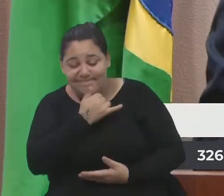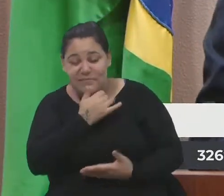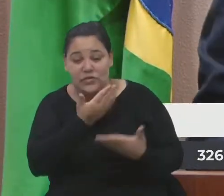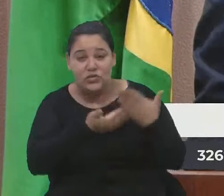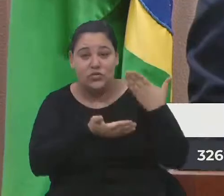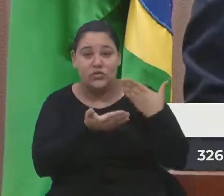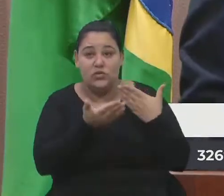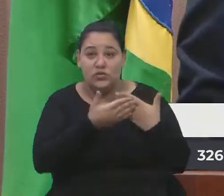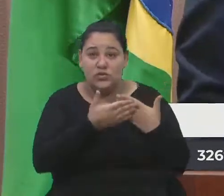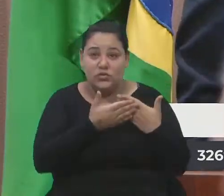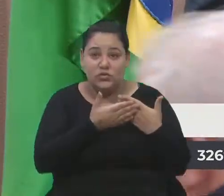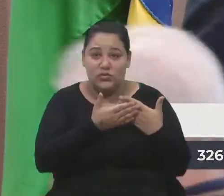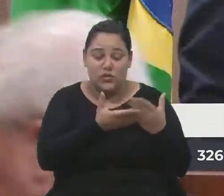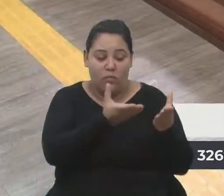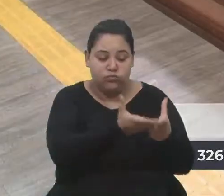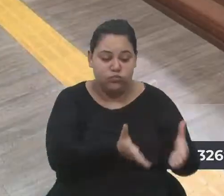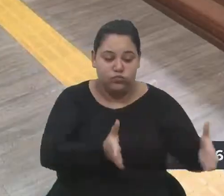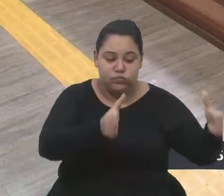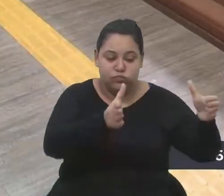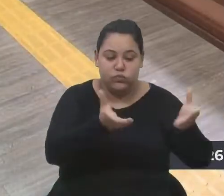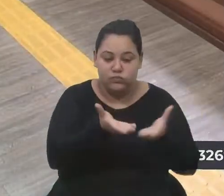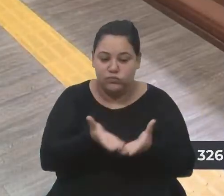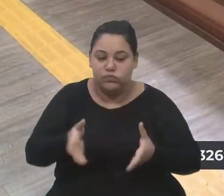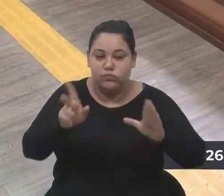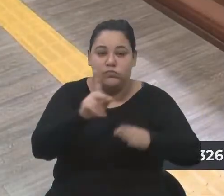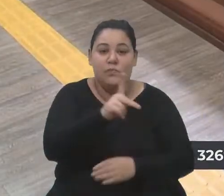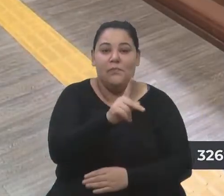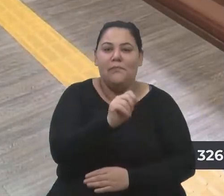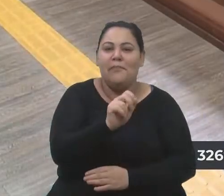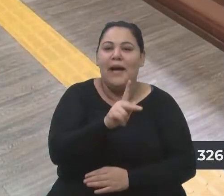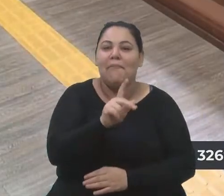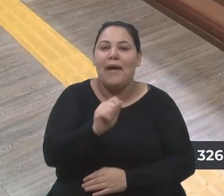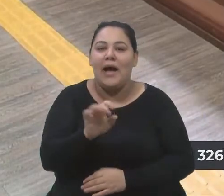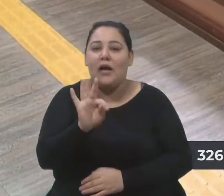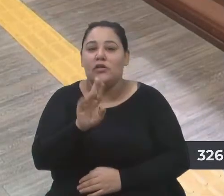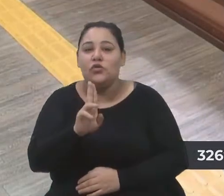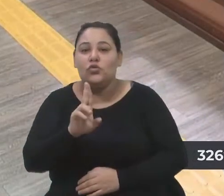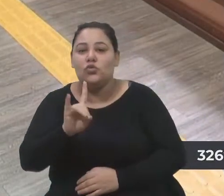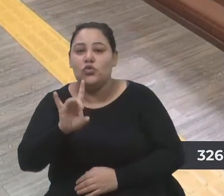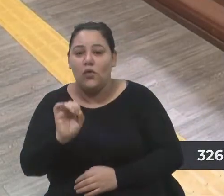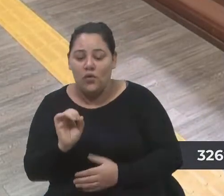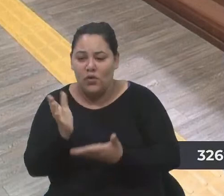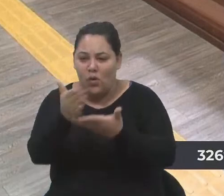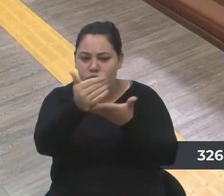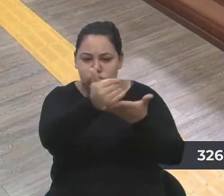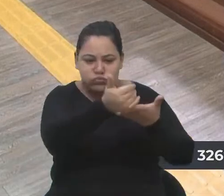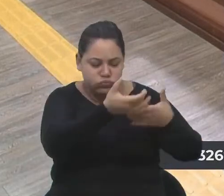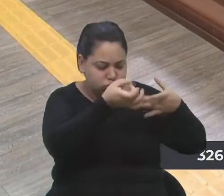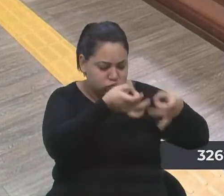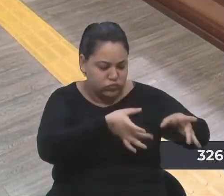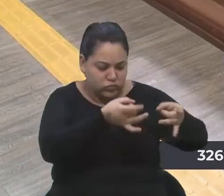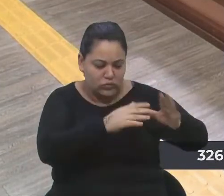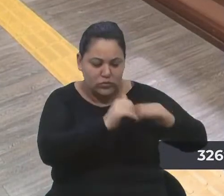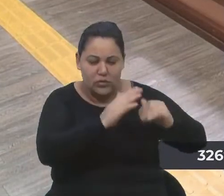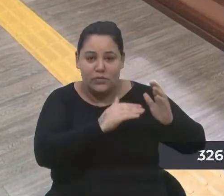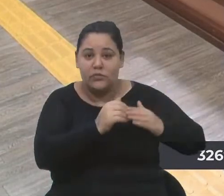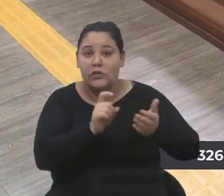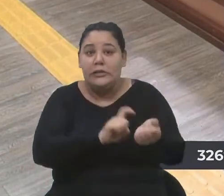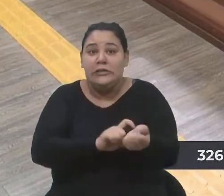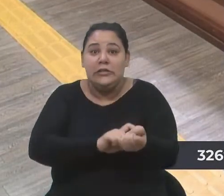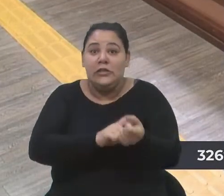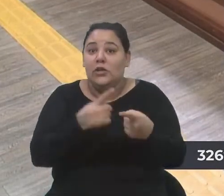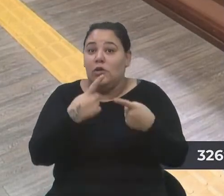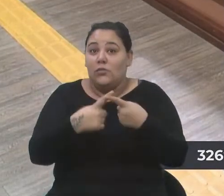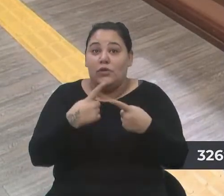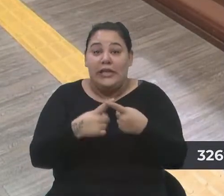aqueles papatudo que tem na cidade, que carregam os entulhos, estão desesperados porque a produção